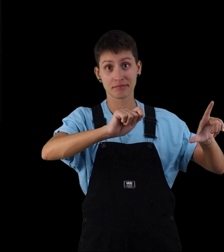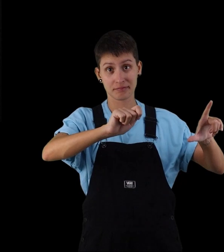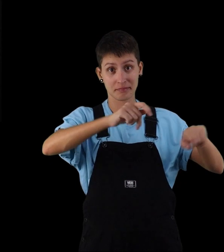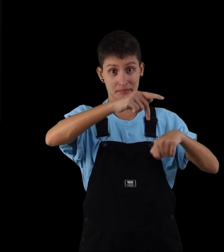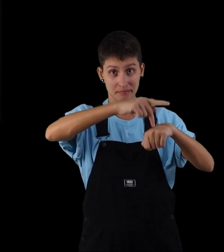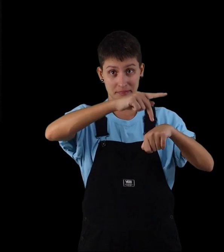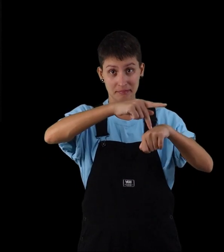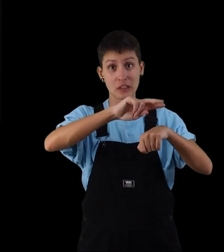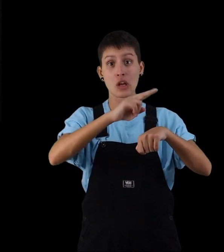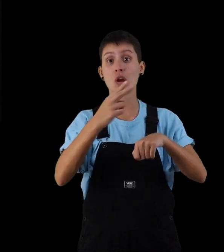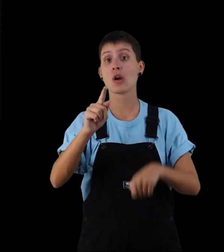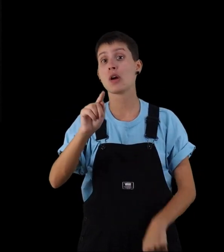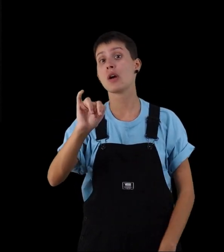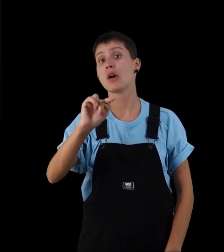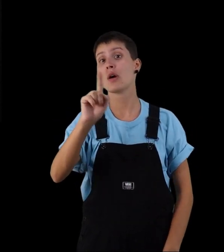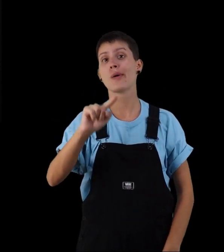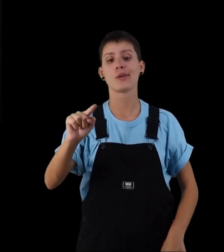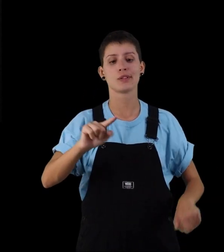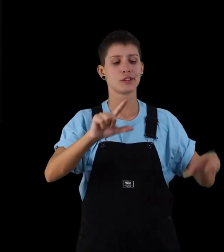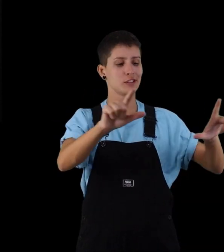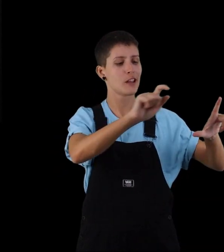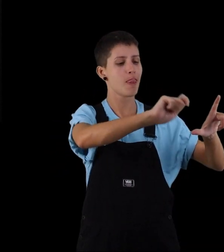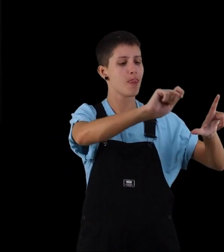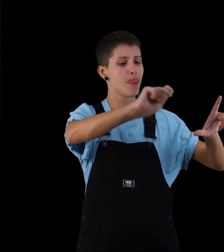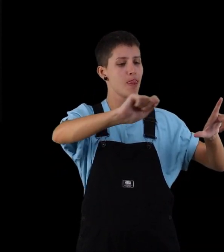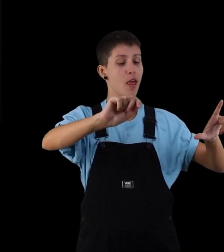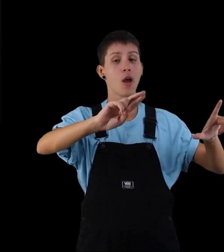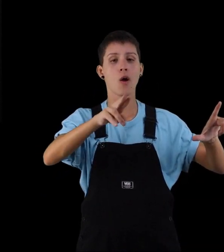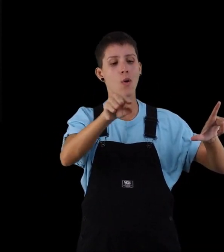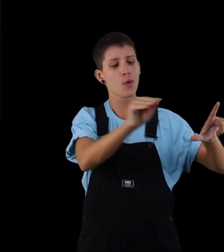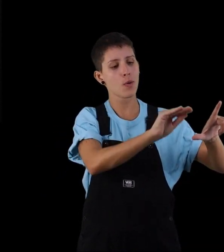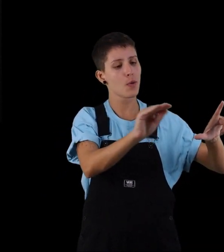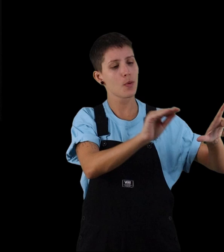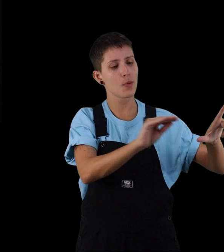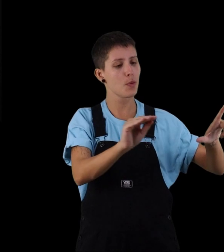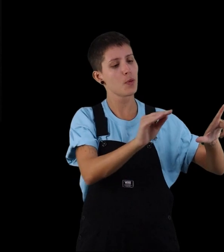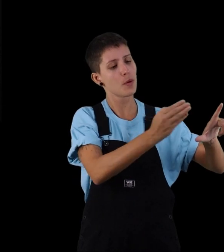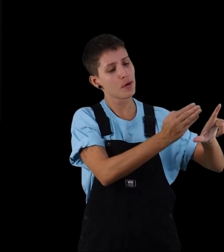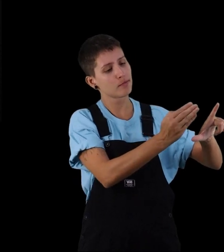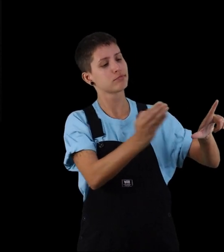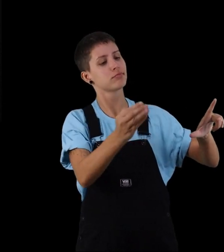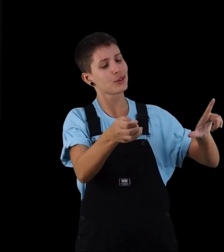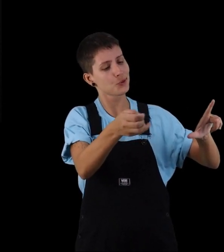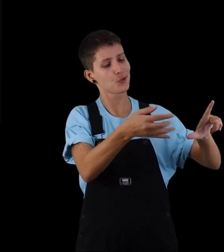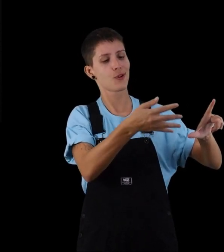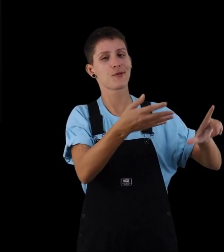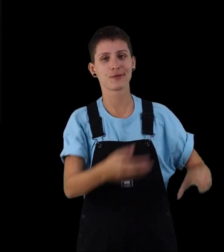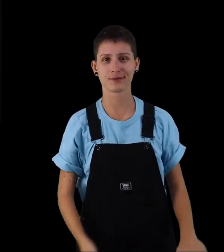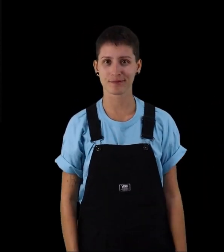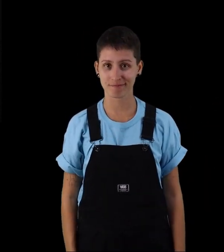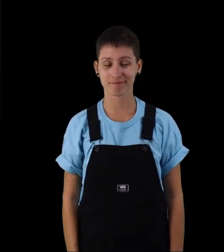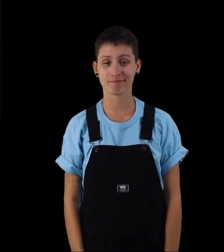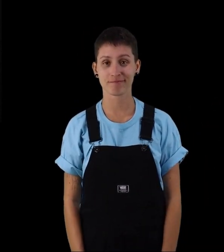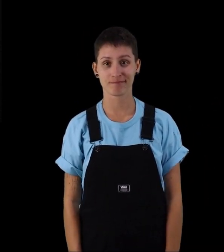com um lápis de pedra ou giz. Um paninho servia para apagar os erros ou para começar uma